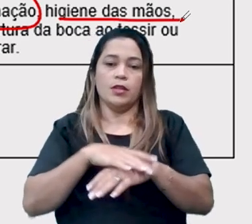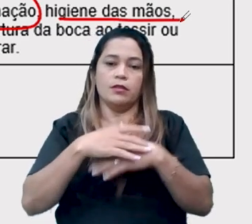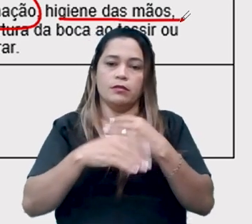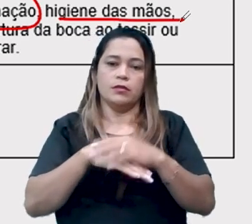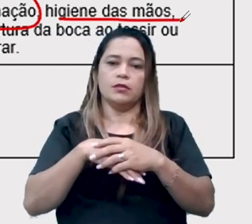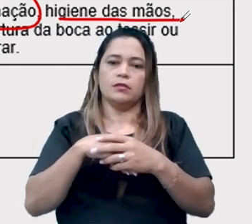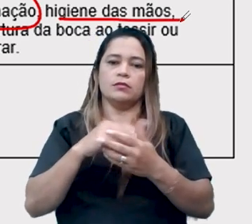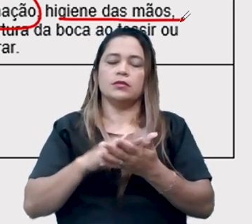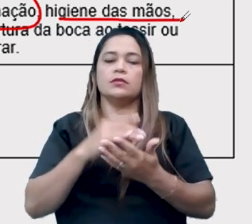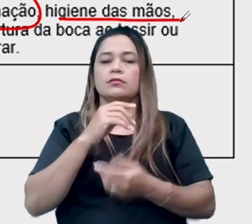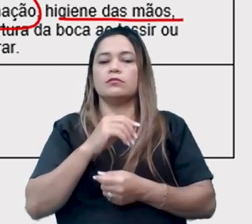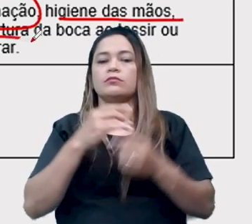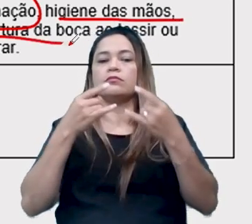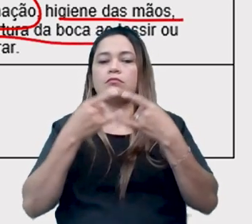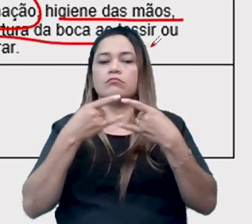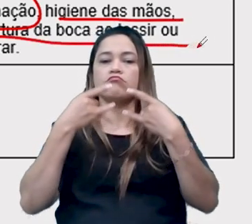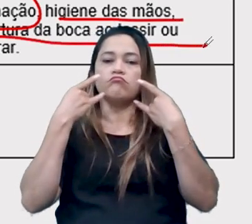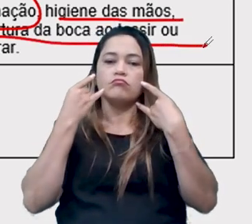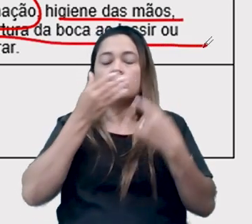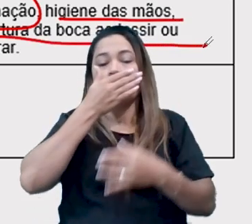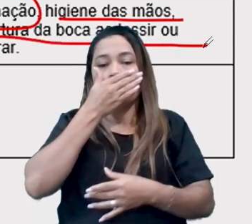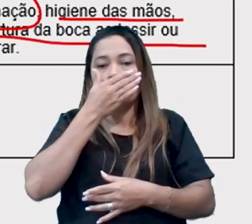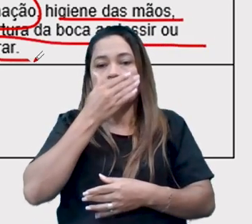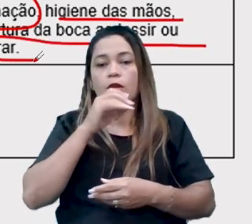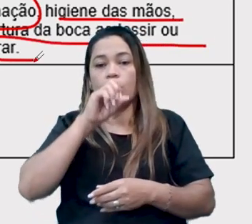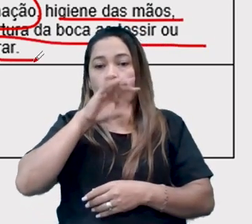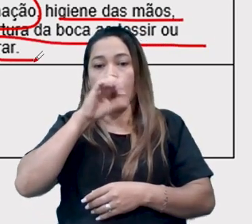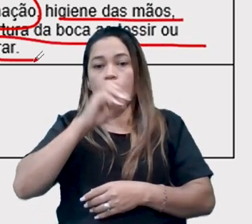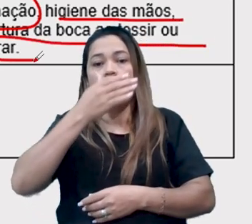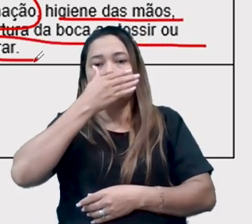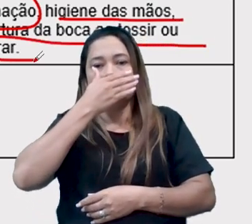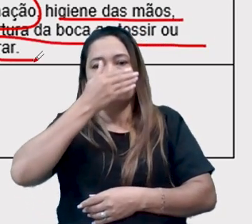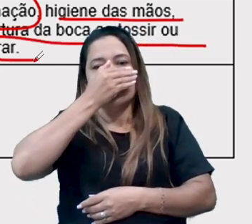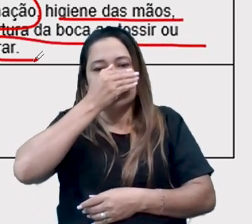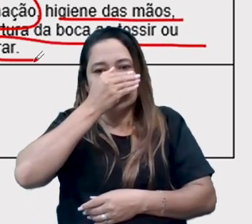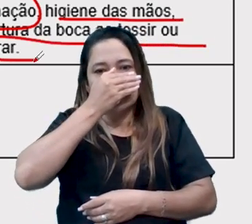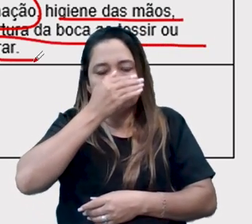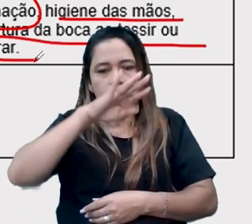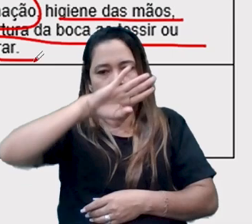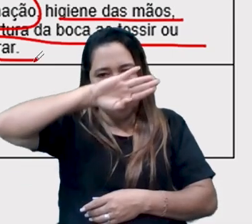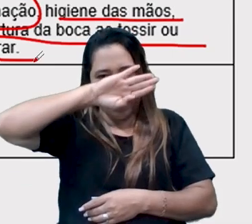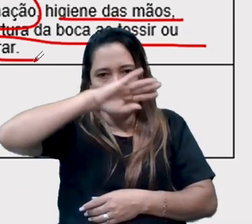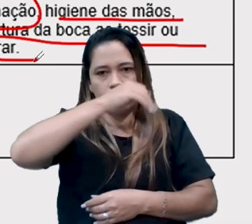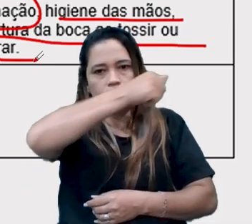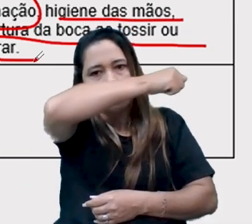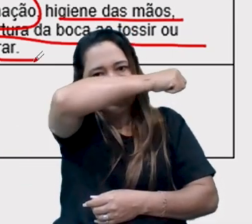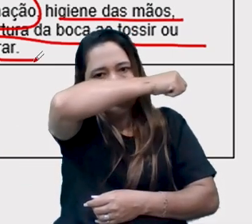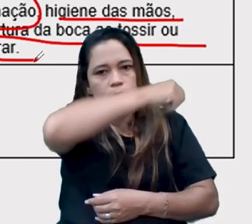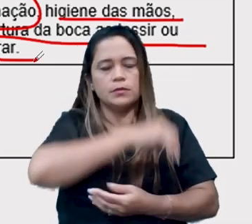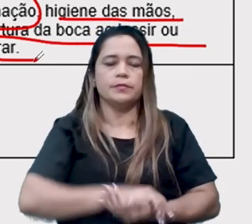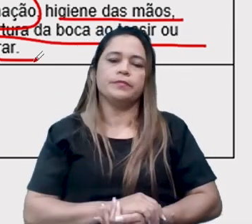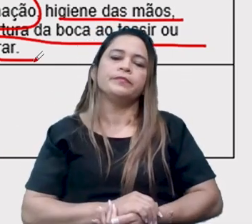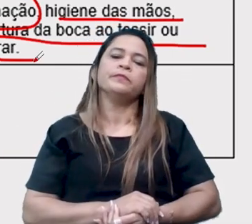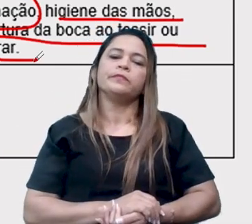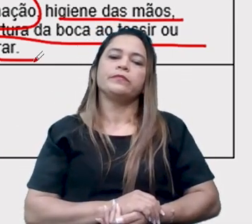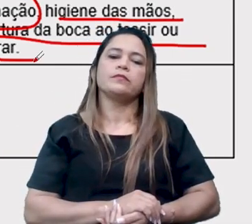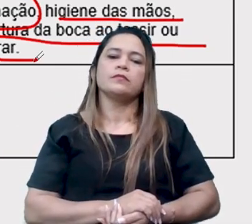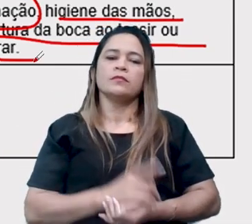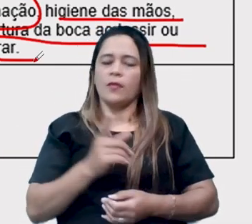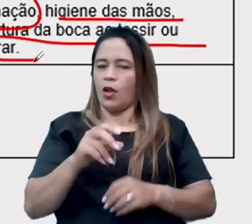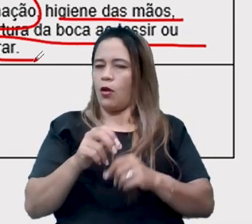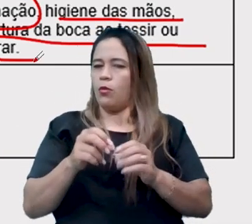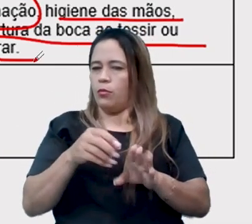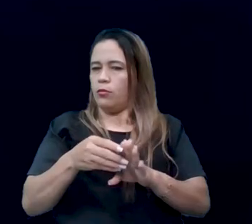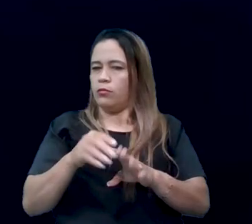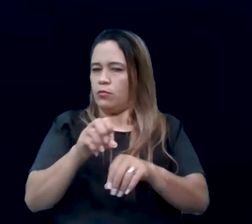mãos também, cobertura da boca ao tossir ou espirrar. A gente coloca a mão na boca ou coloca a mão no nariz. E agora eu vou te dar uma dica,